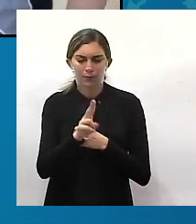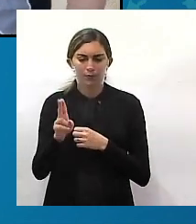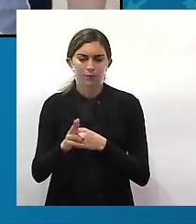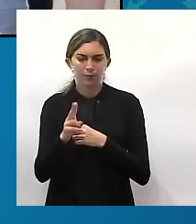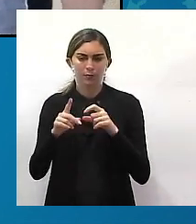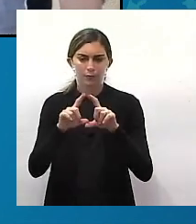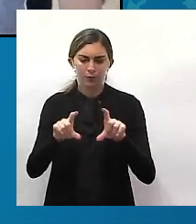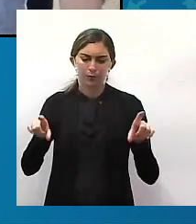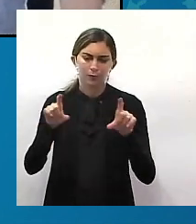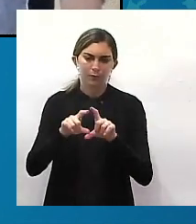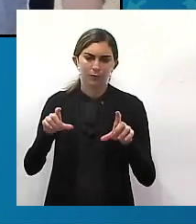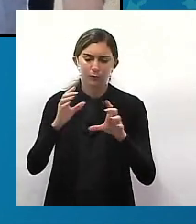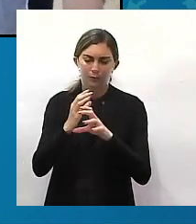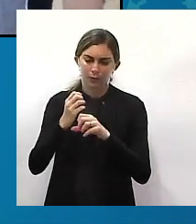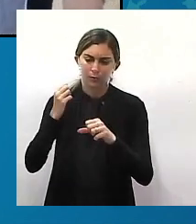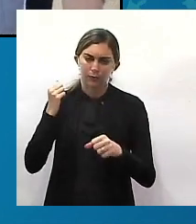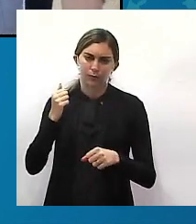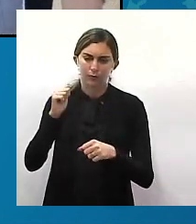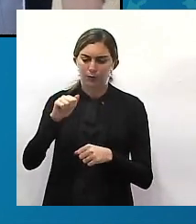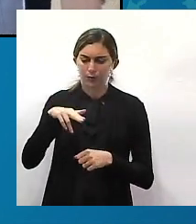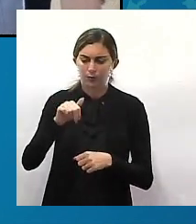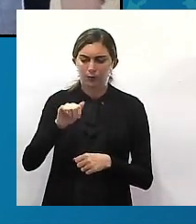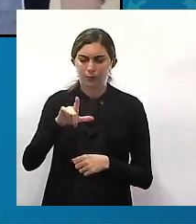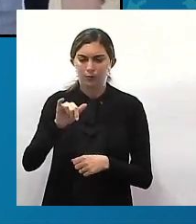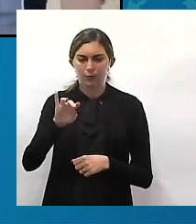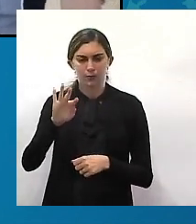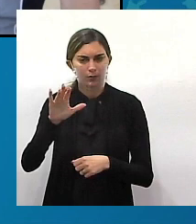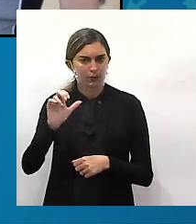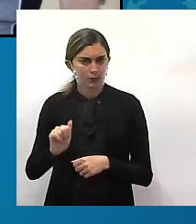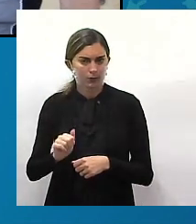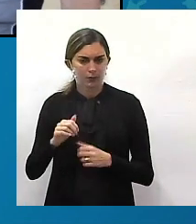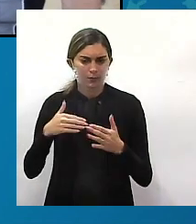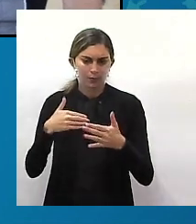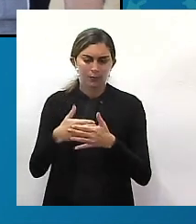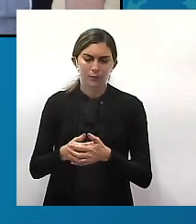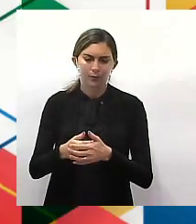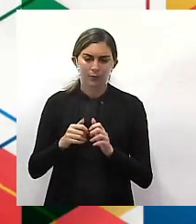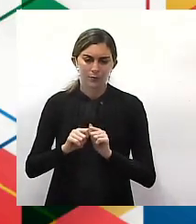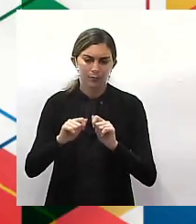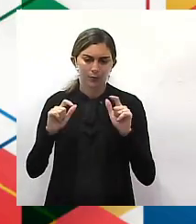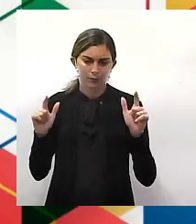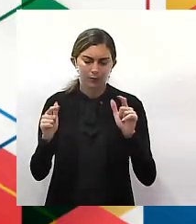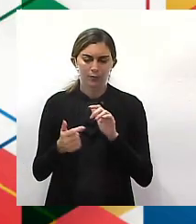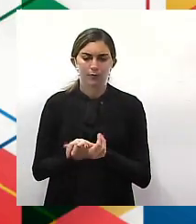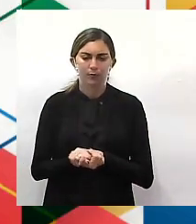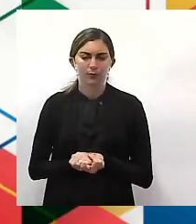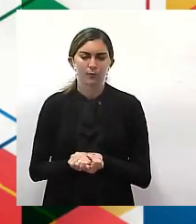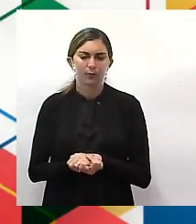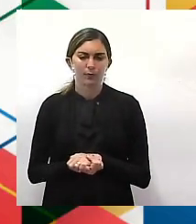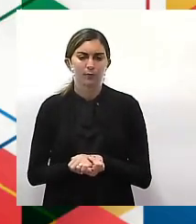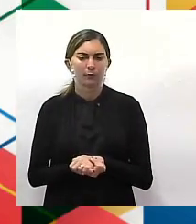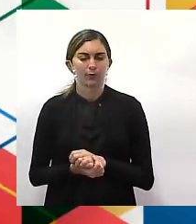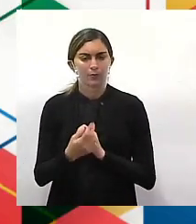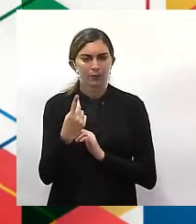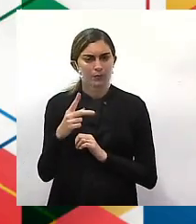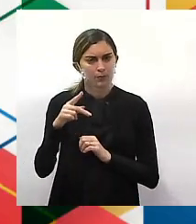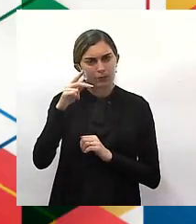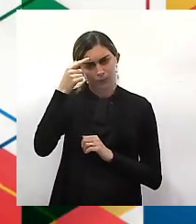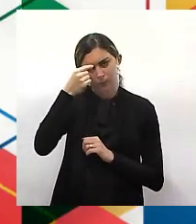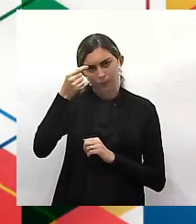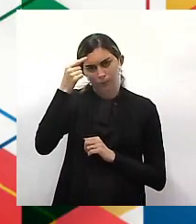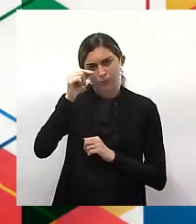aquela fórmula da geometria analítica. Olha só essa próxima questão. Ela é da